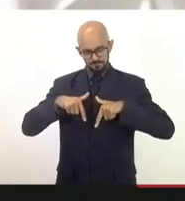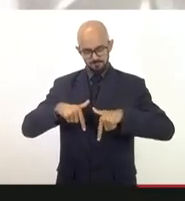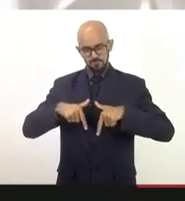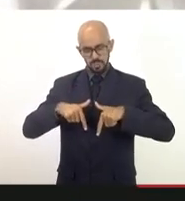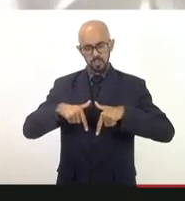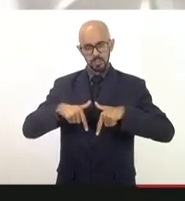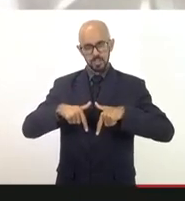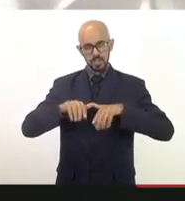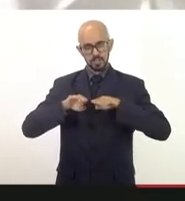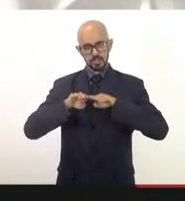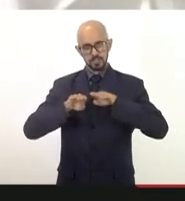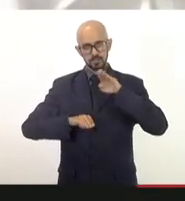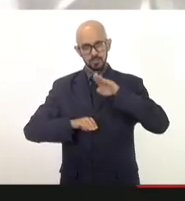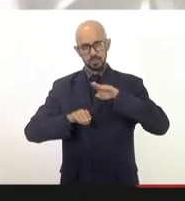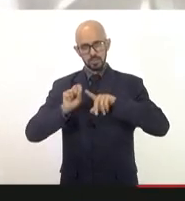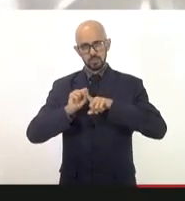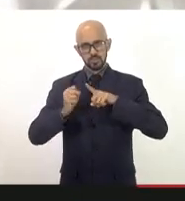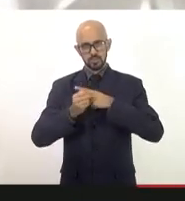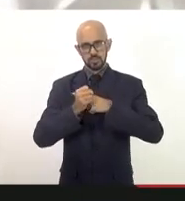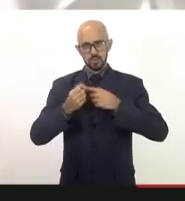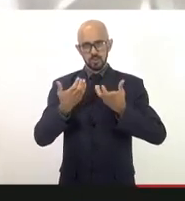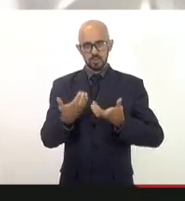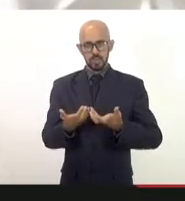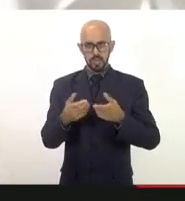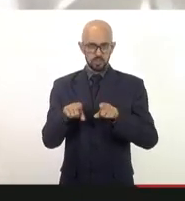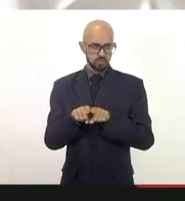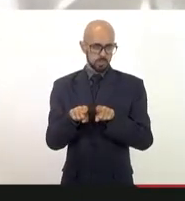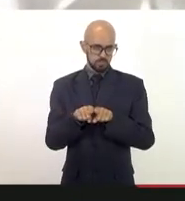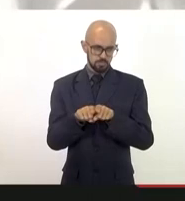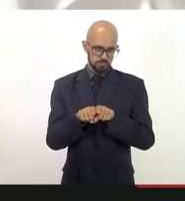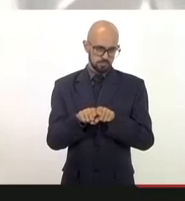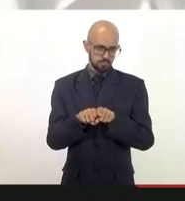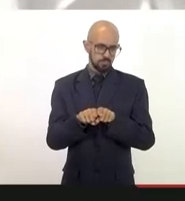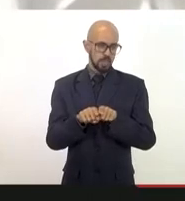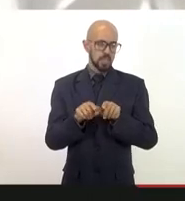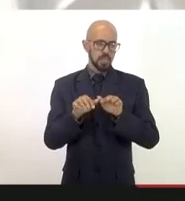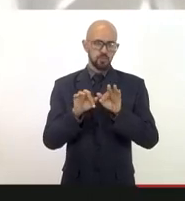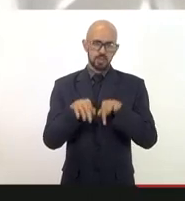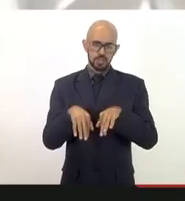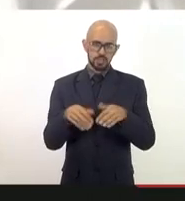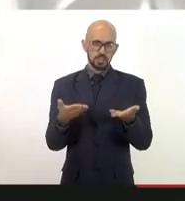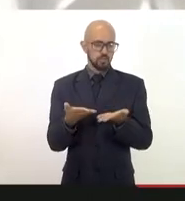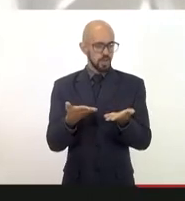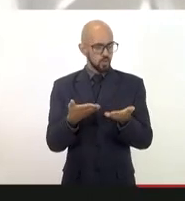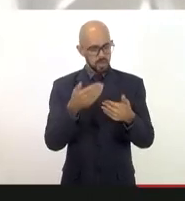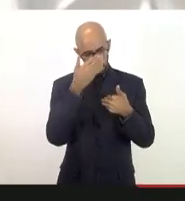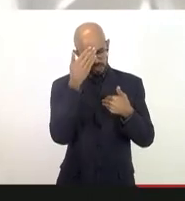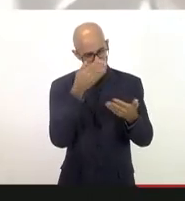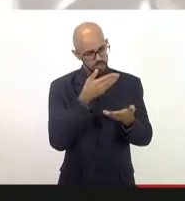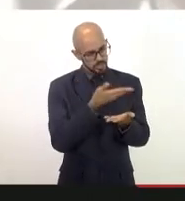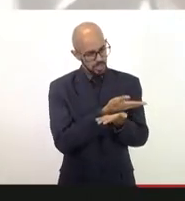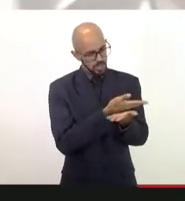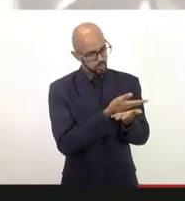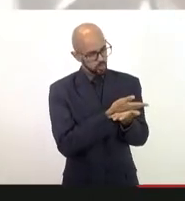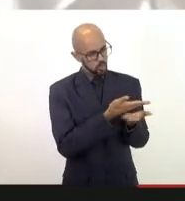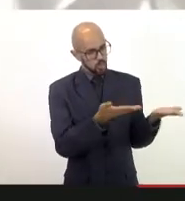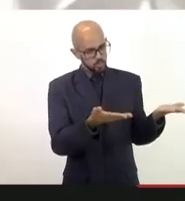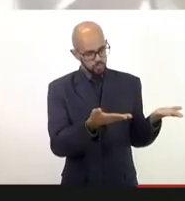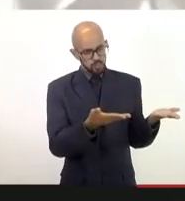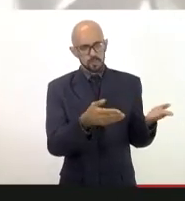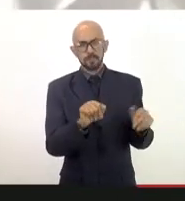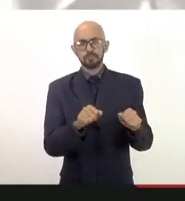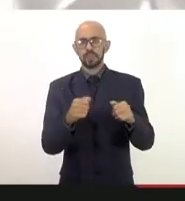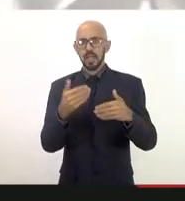a desigualdade social. Então, eu quero me despedir agradecendo a presença de todas e todos, agradecer de um modo